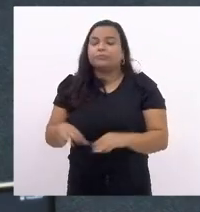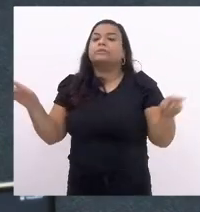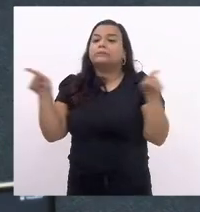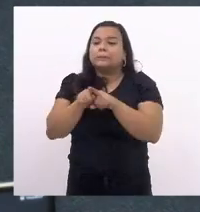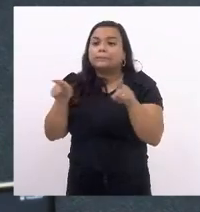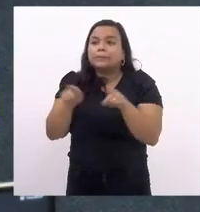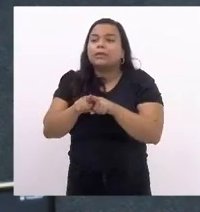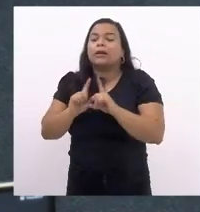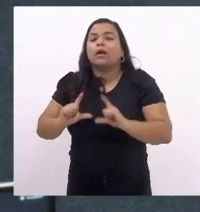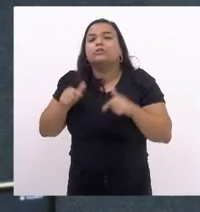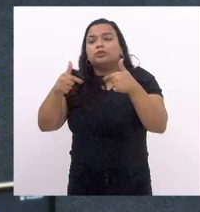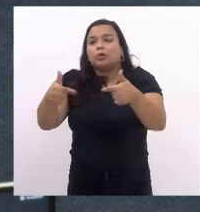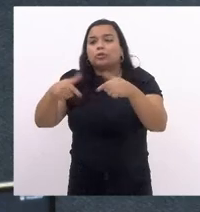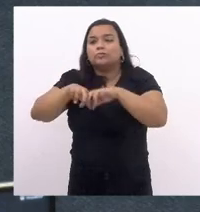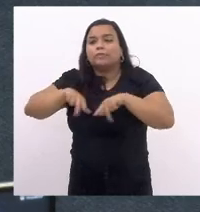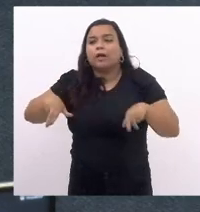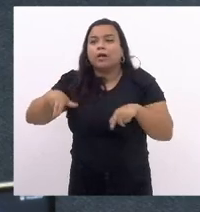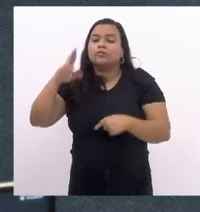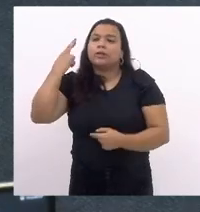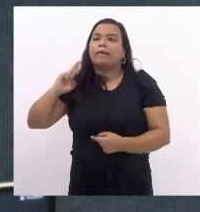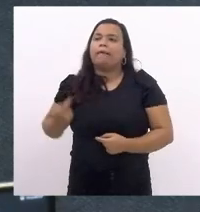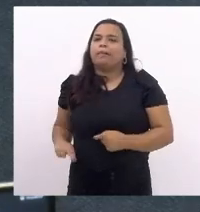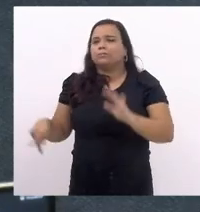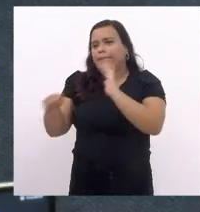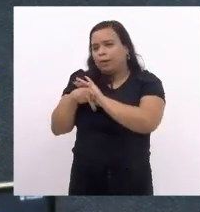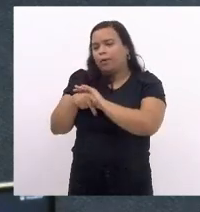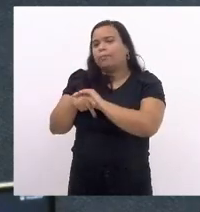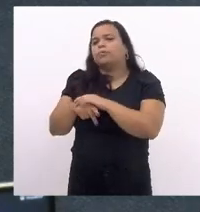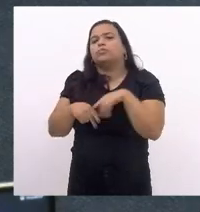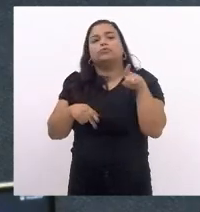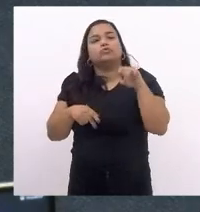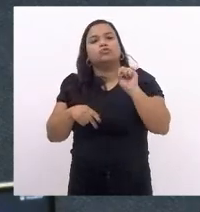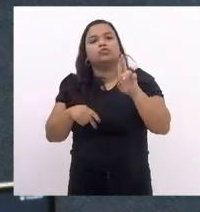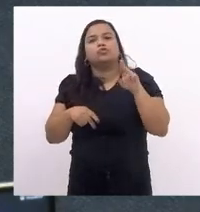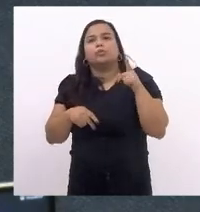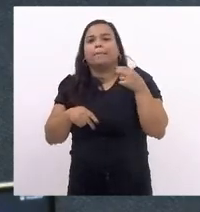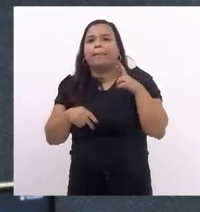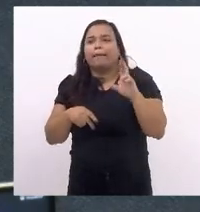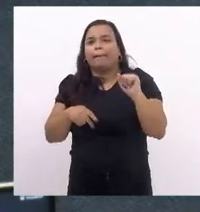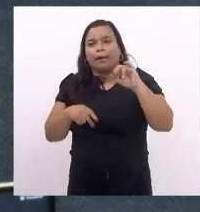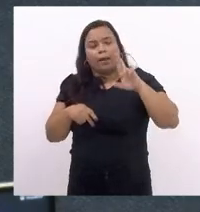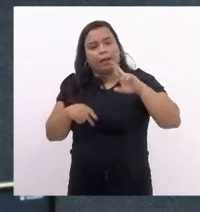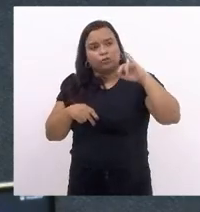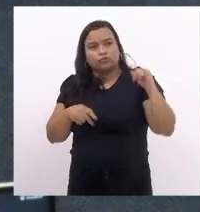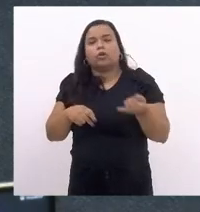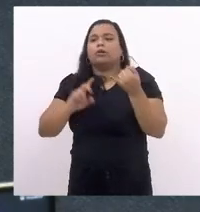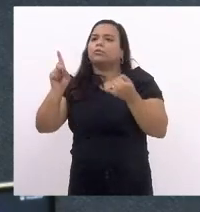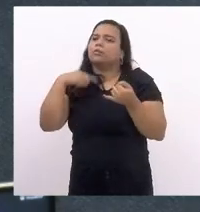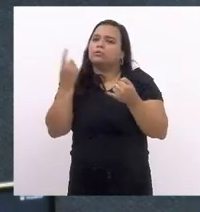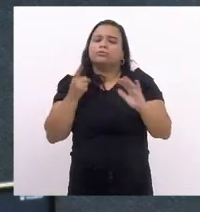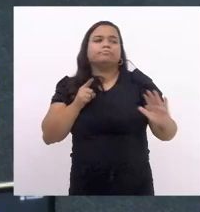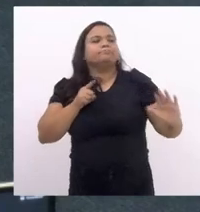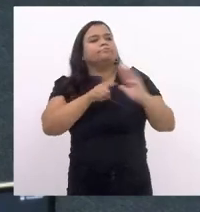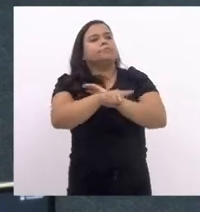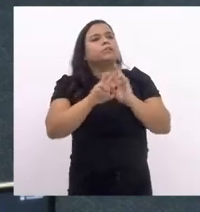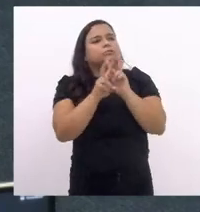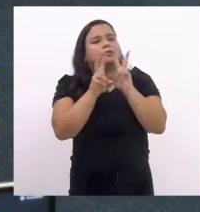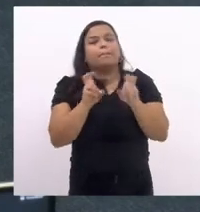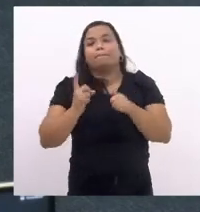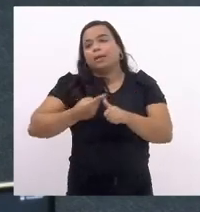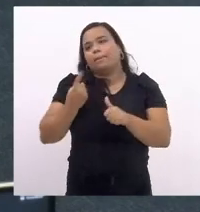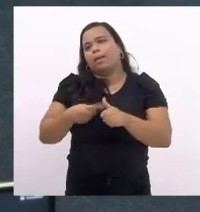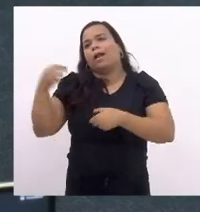medidas relacionadas, Renata, ao SuperRJ, sobre o qual hoje nós questionamos o governo na primeira